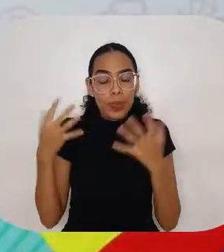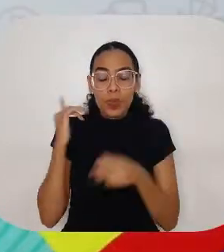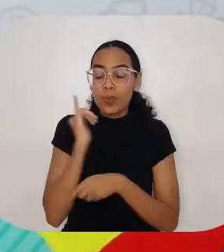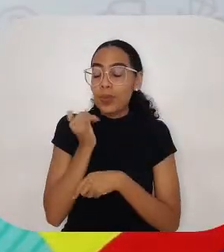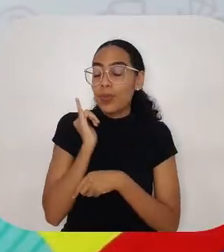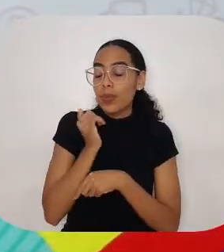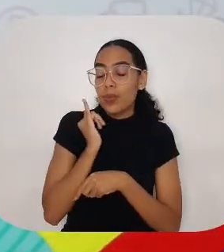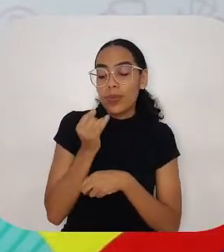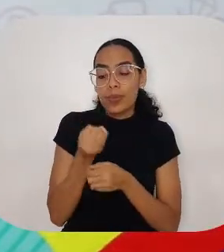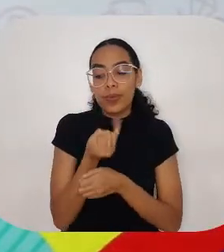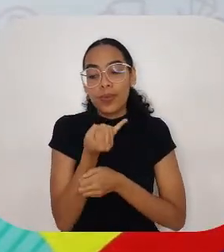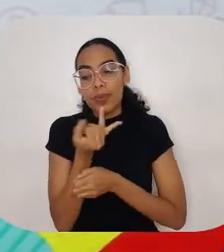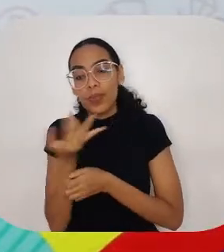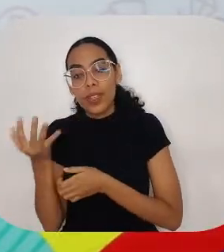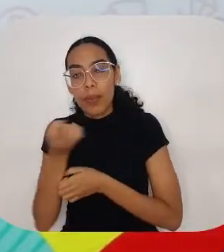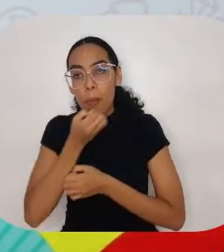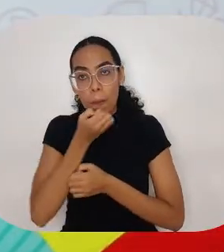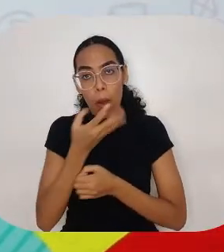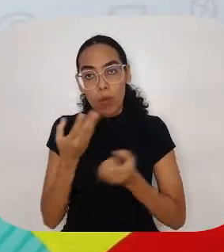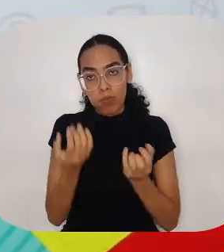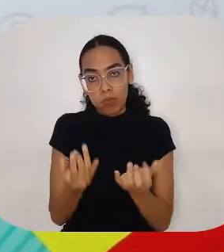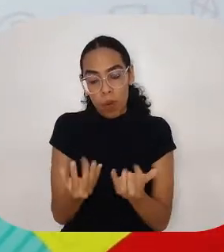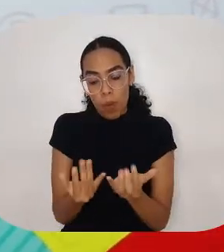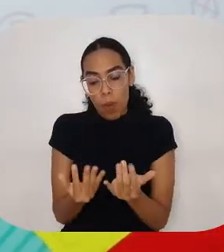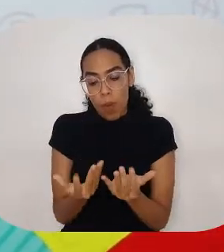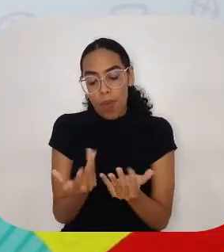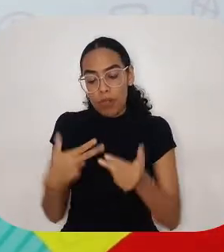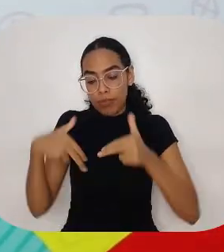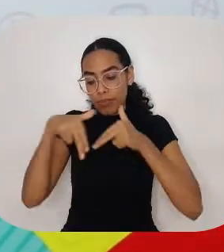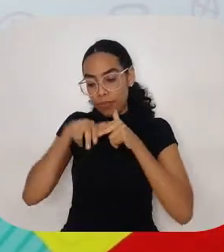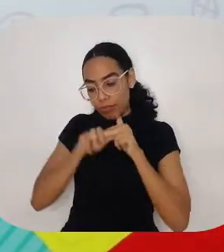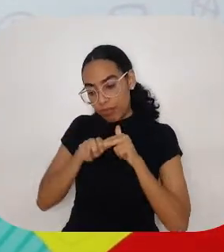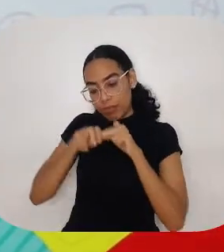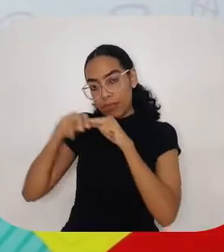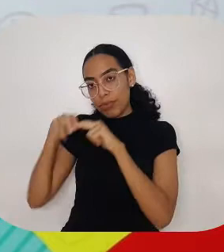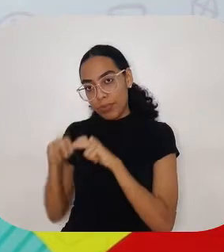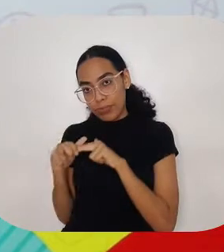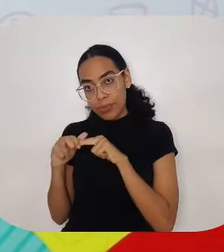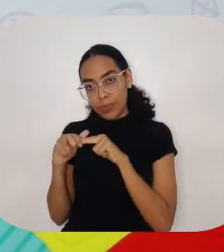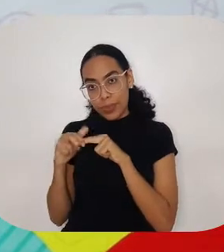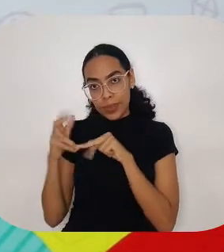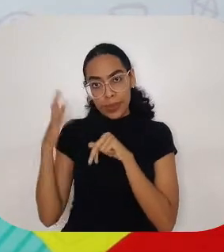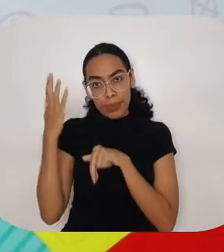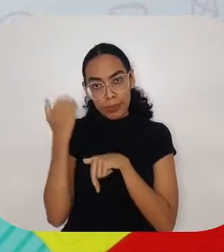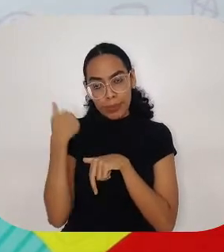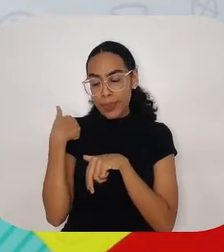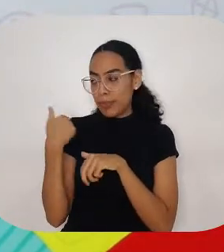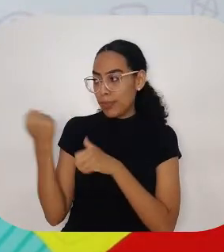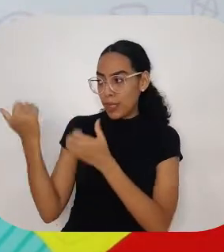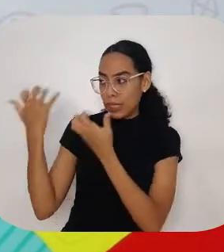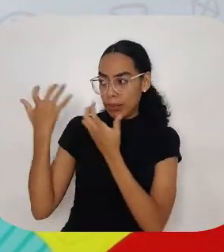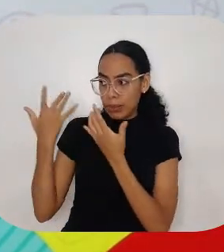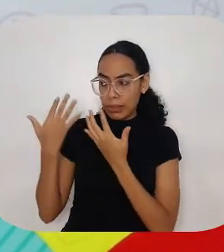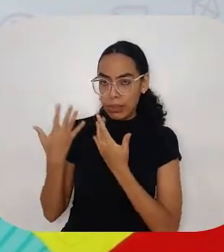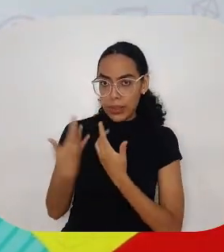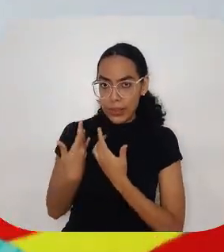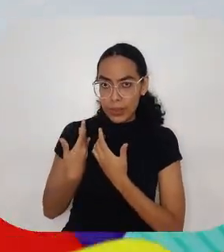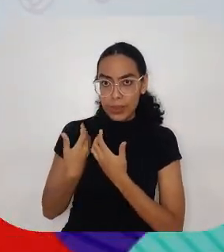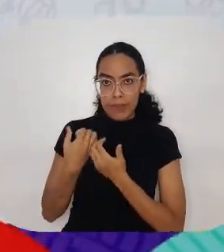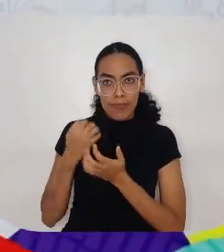histórias, ó, do ladinho da fogueira de São João. E sabia que ela me contava histórias assim,